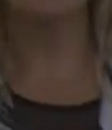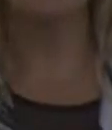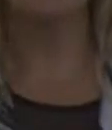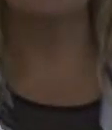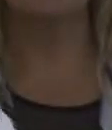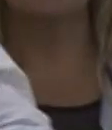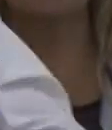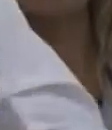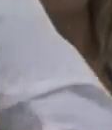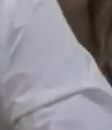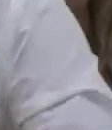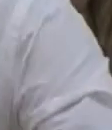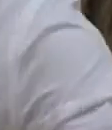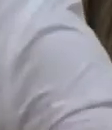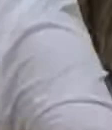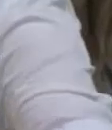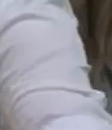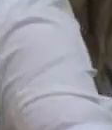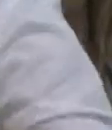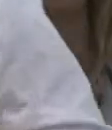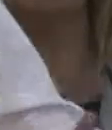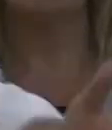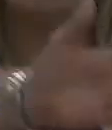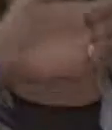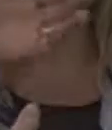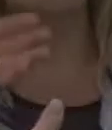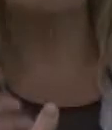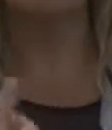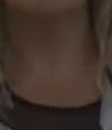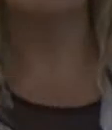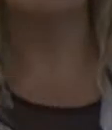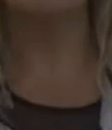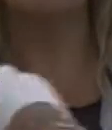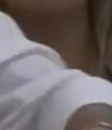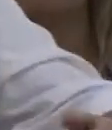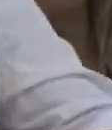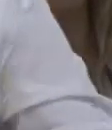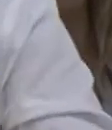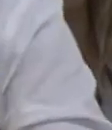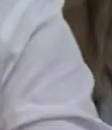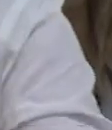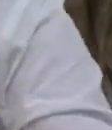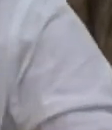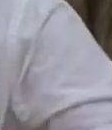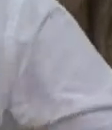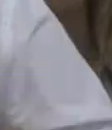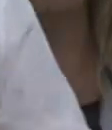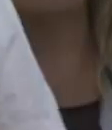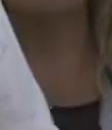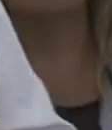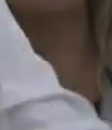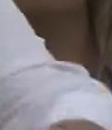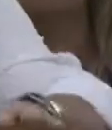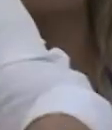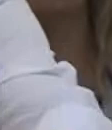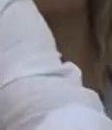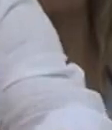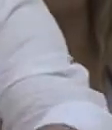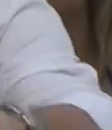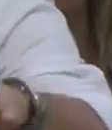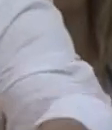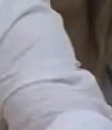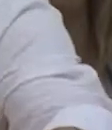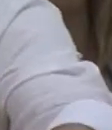dia que não tinha feira, eu pus um monte de jornal, peguei um monte de gibi que eu tinha, coisa que não usava mais, pus na